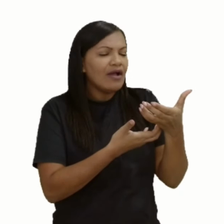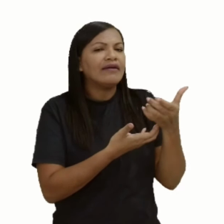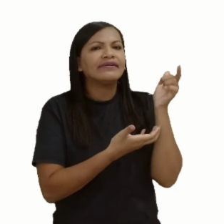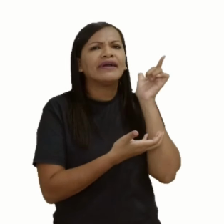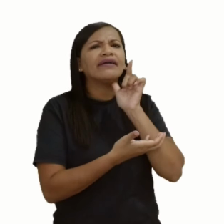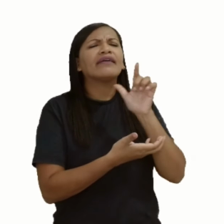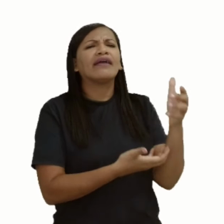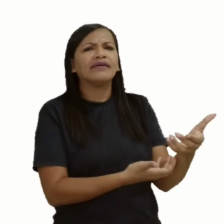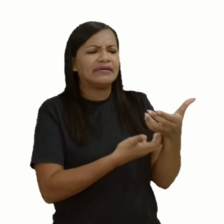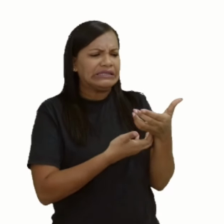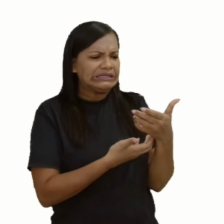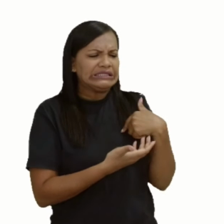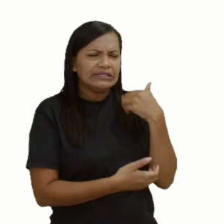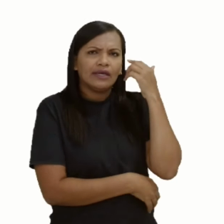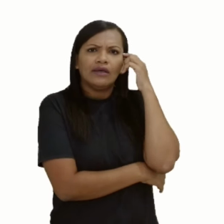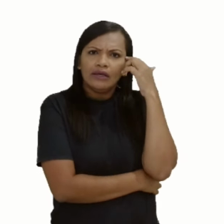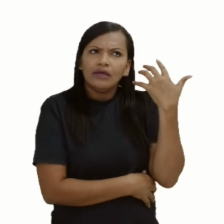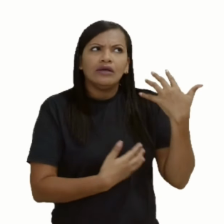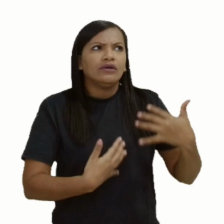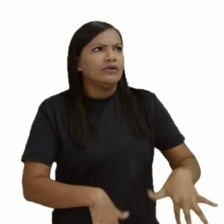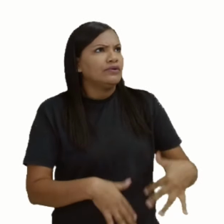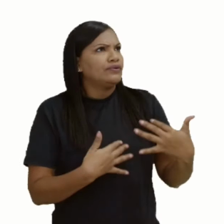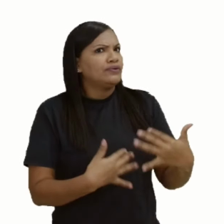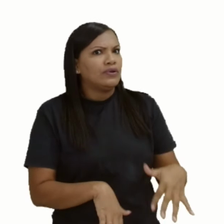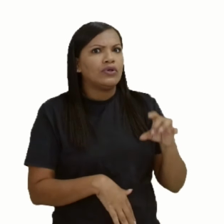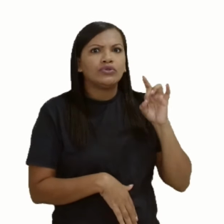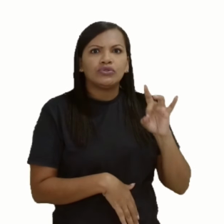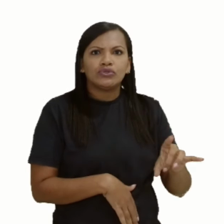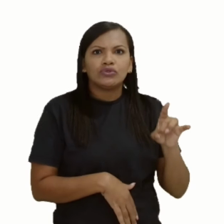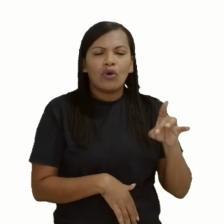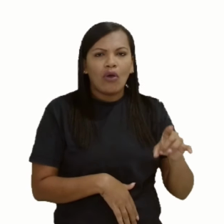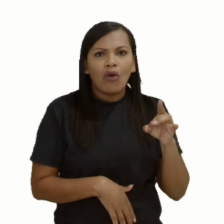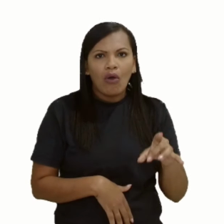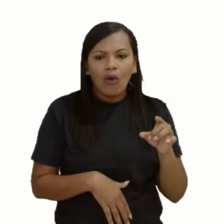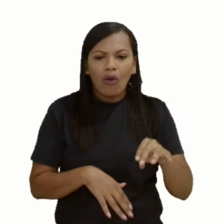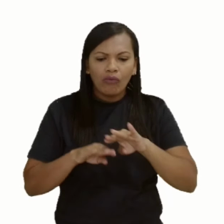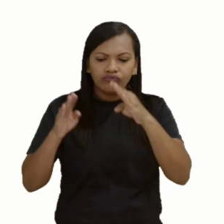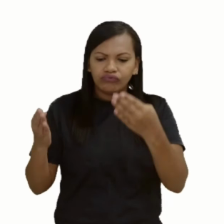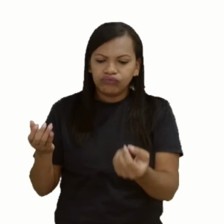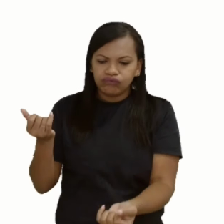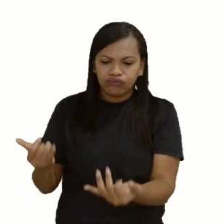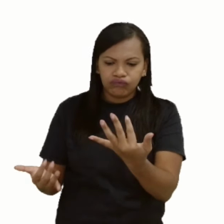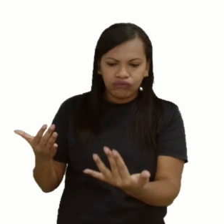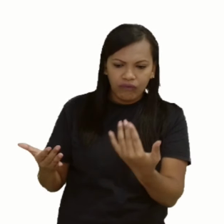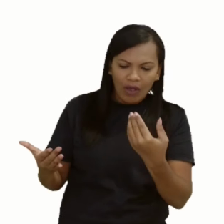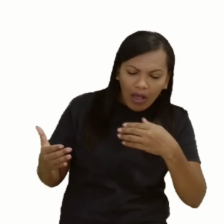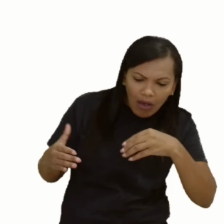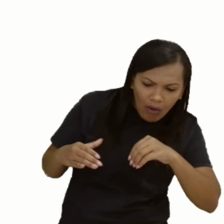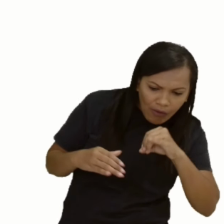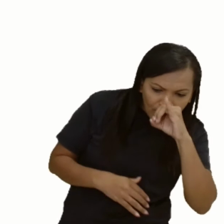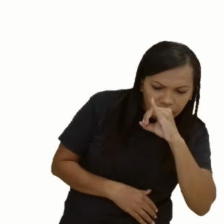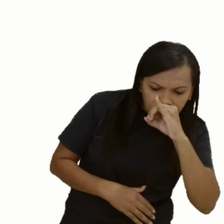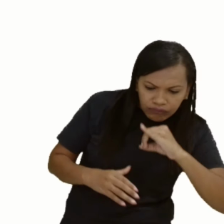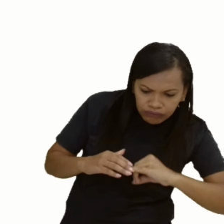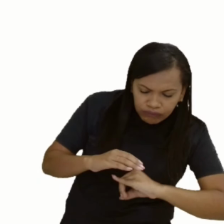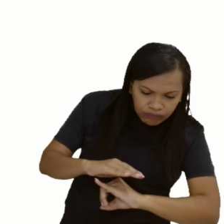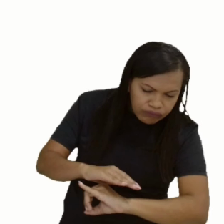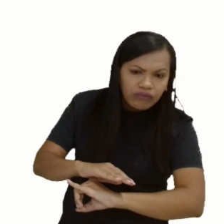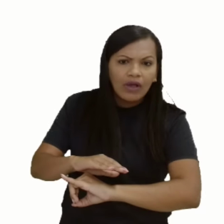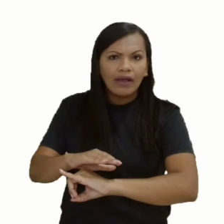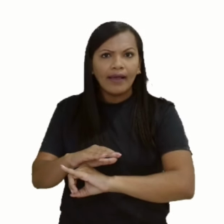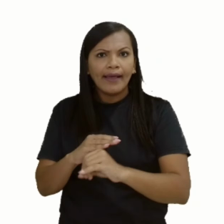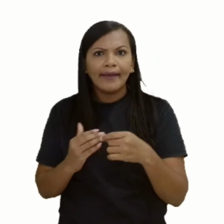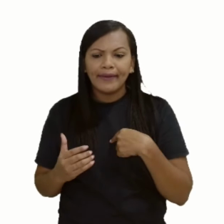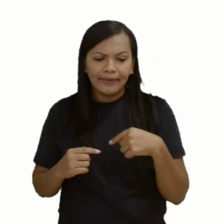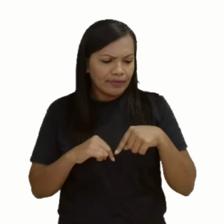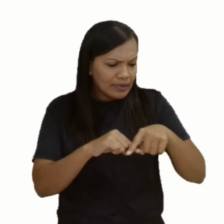dava, porque o bichinho só queria estar debaixo do fogão. Levava ele para a sala, para os lugares